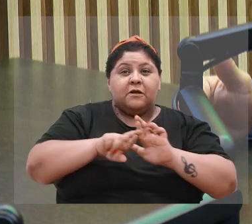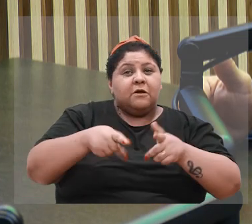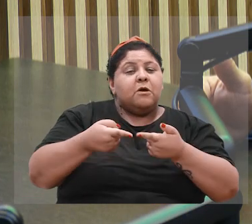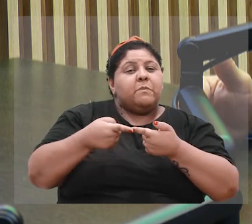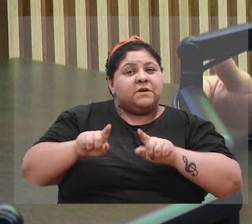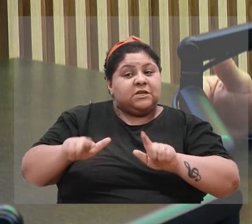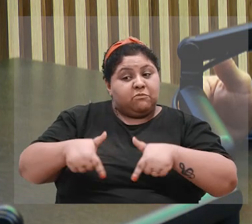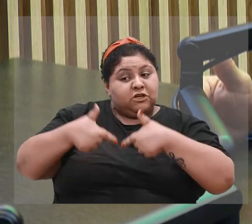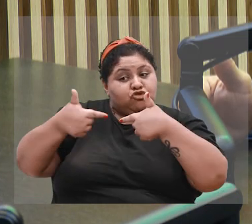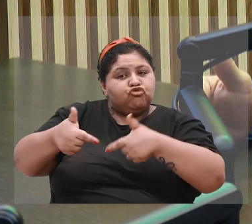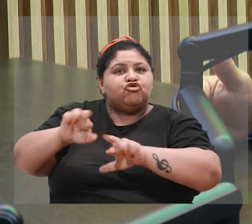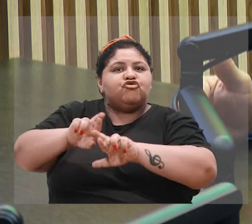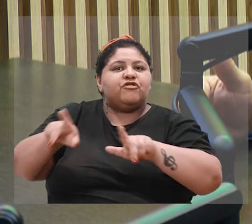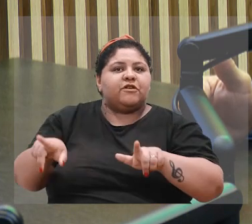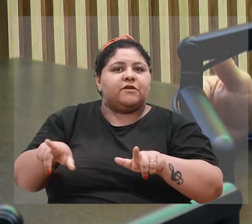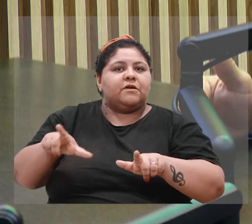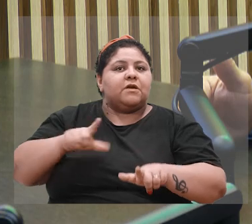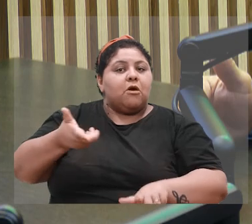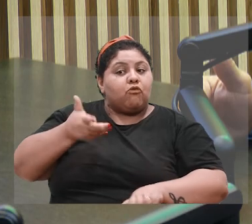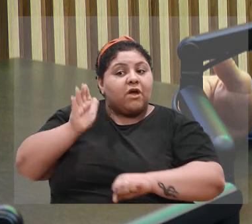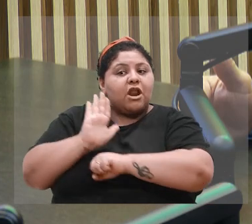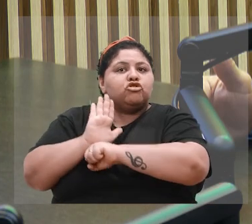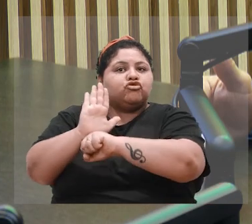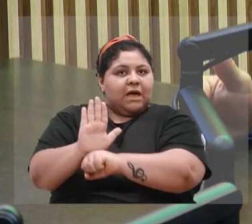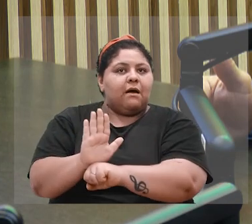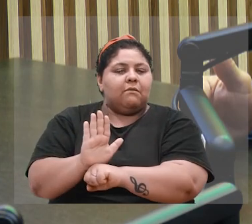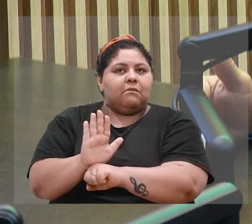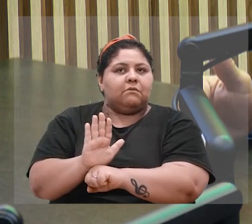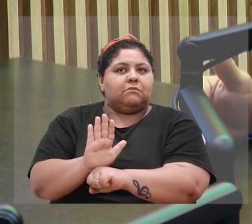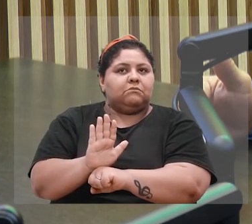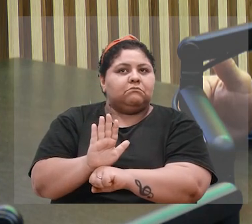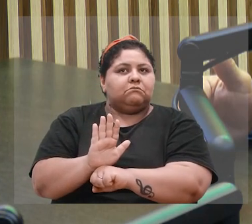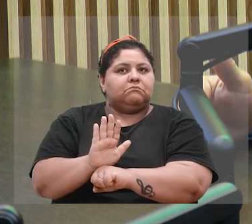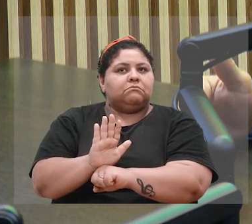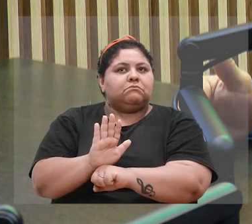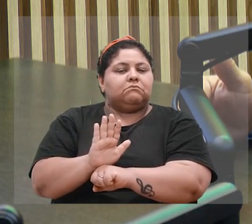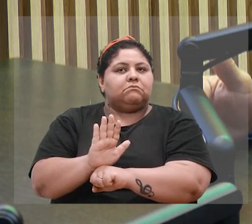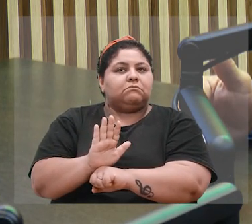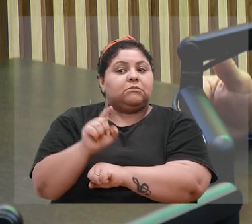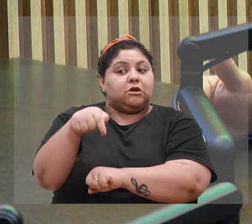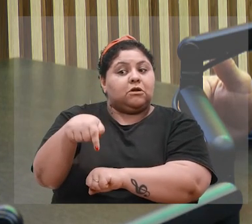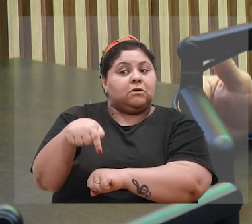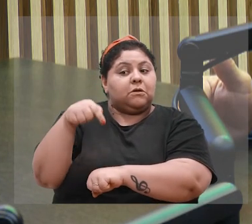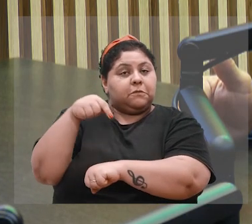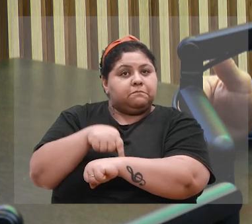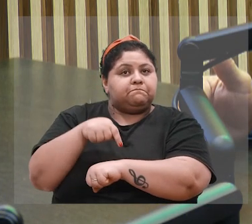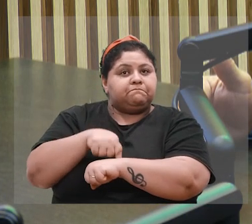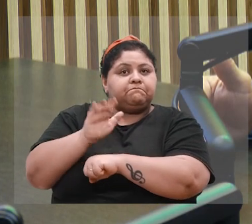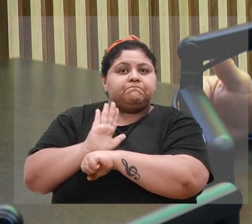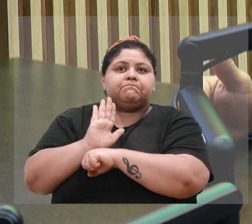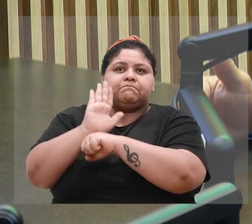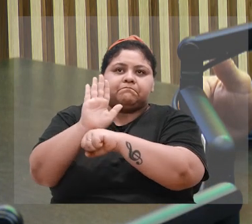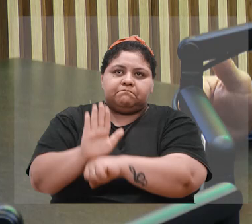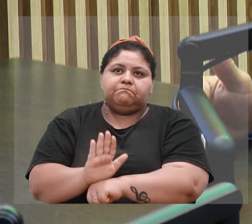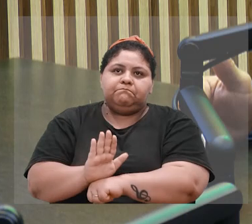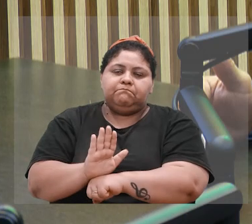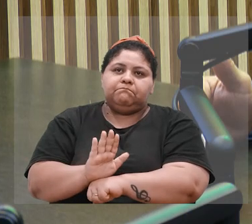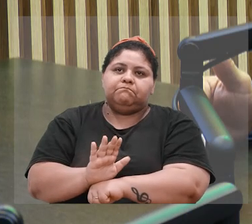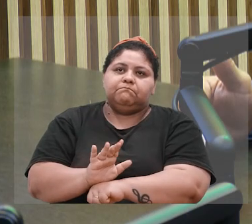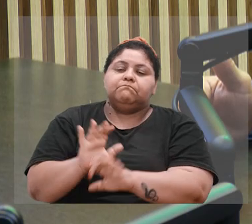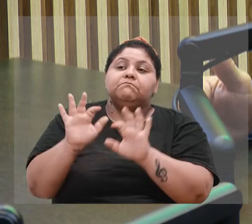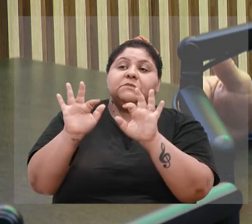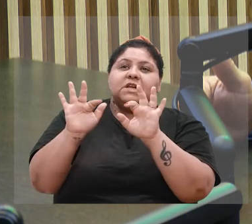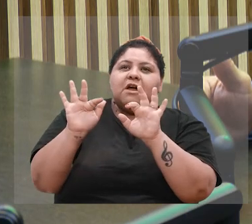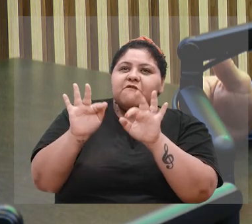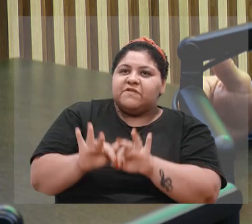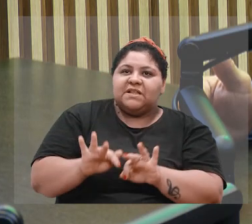ajudar de alguma forma. E naquele momento, a ajuda foi abdicar de um sonho, de uma carreira que eu